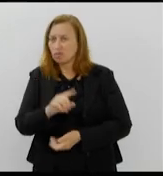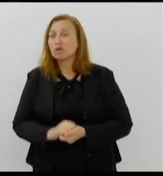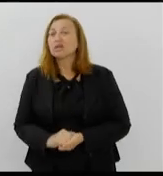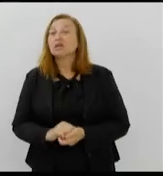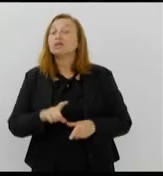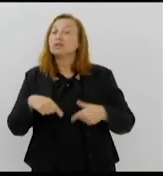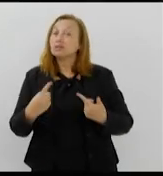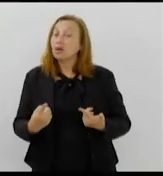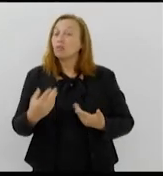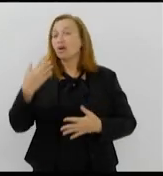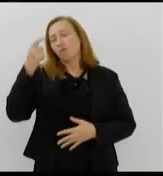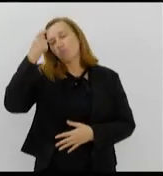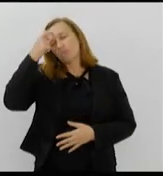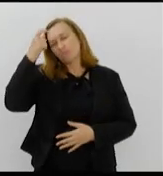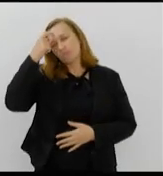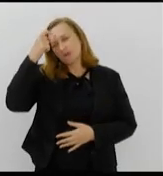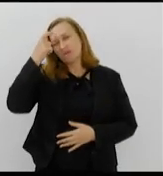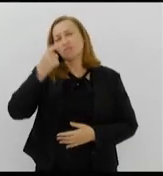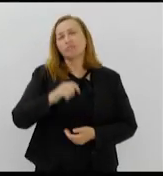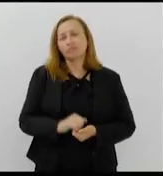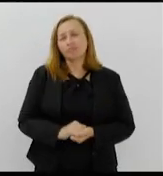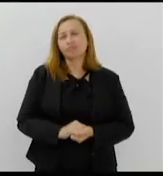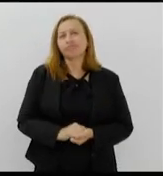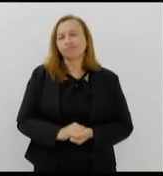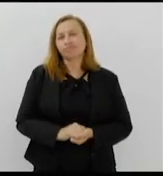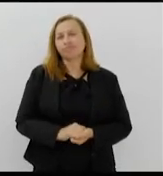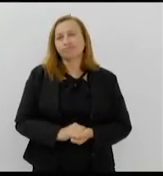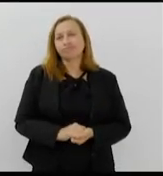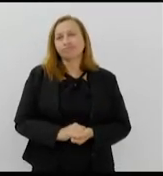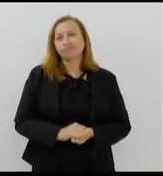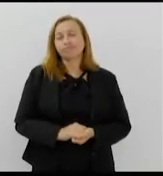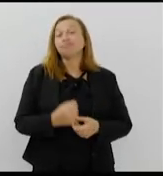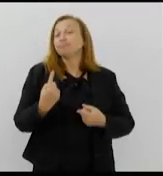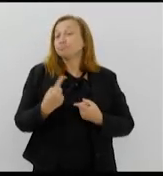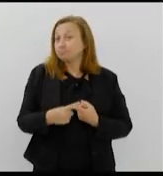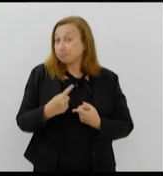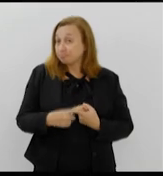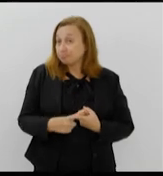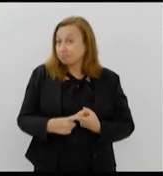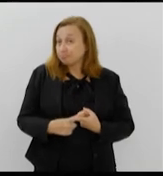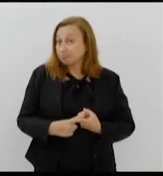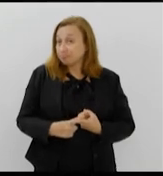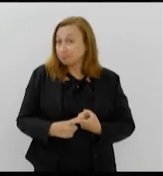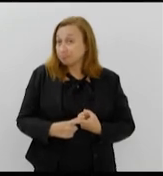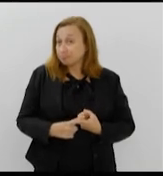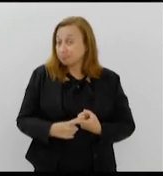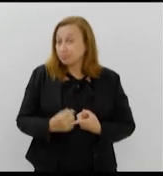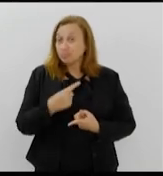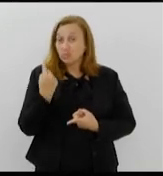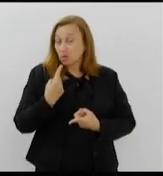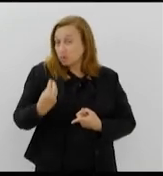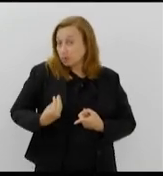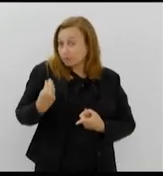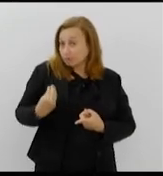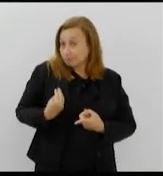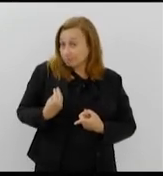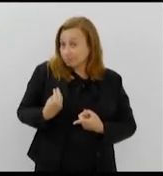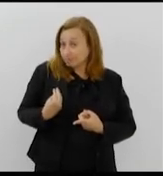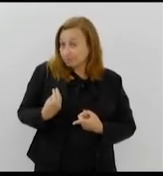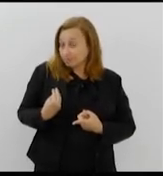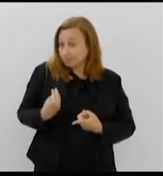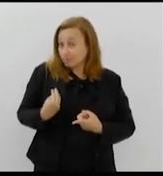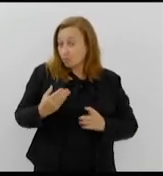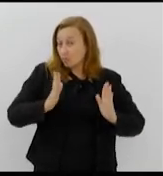essa reflexão é que cabe, até porque estamos vivendo